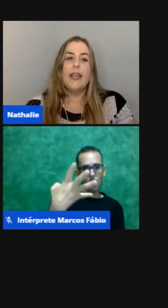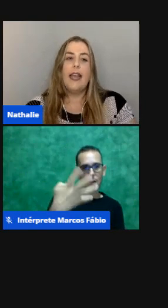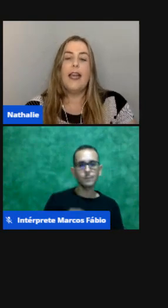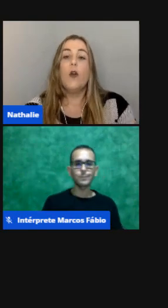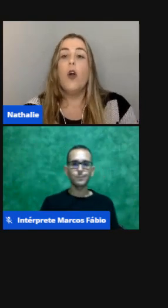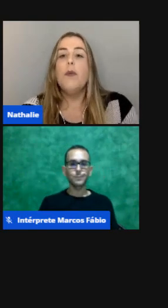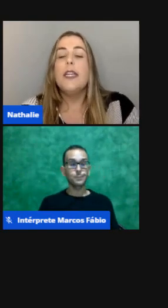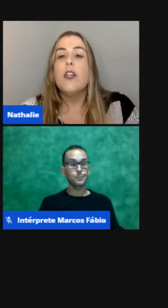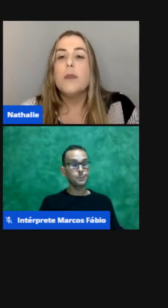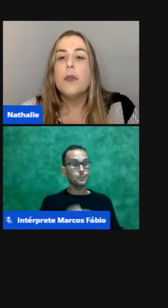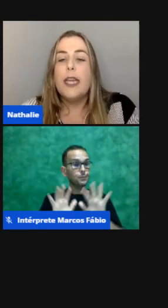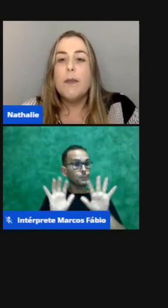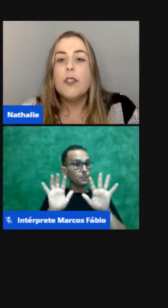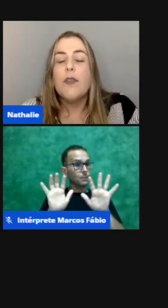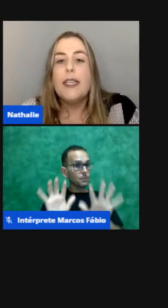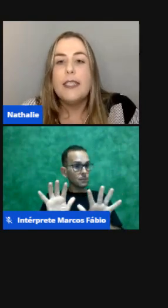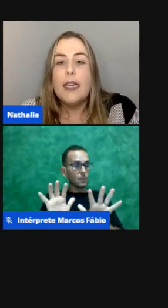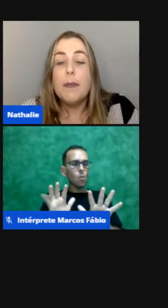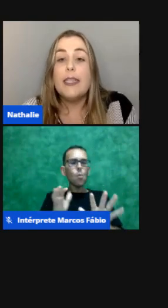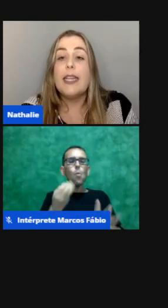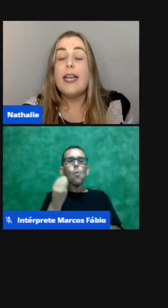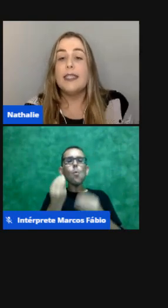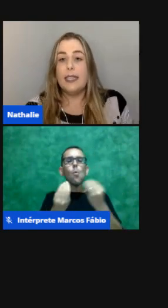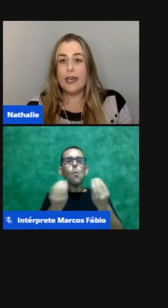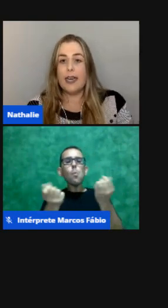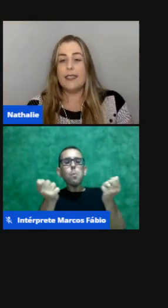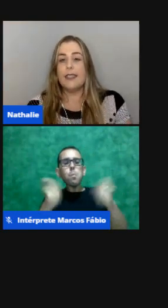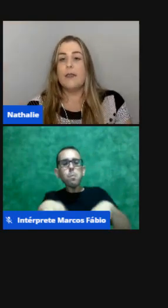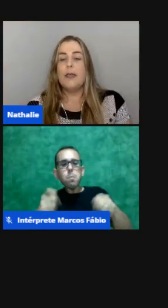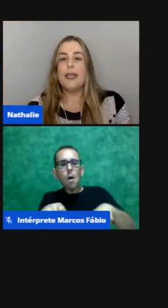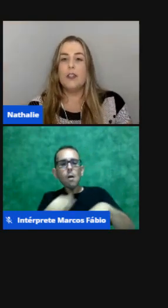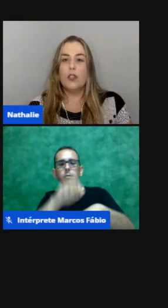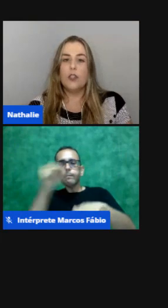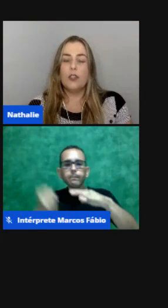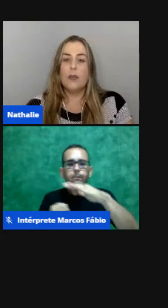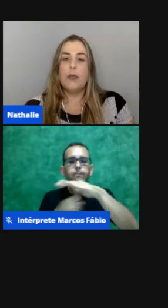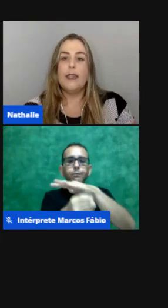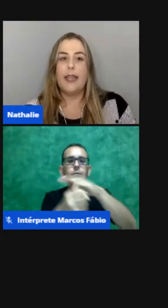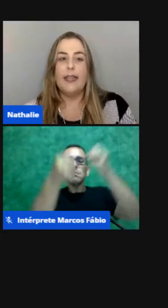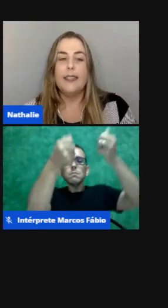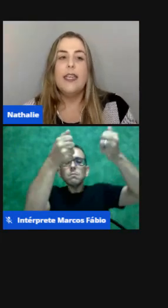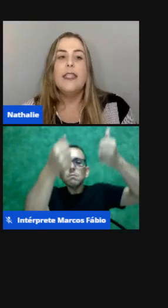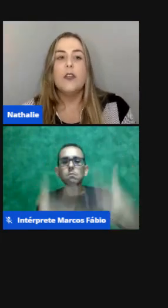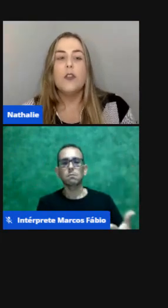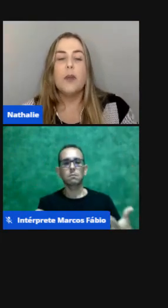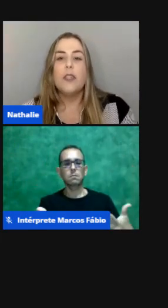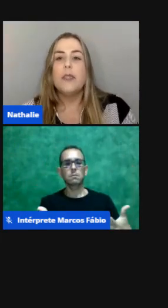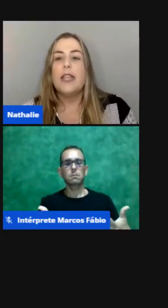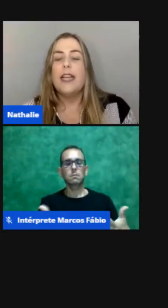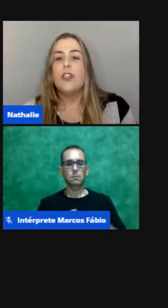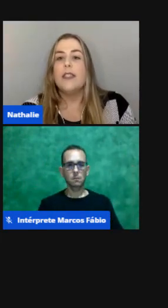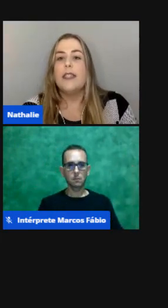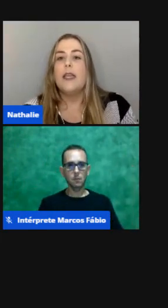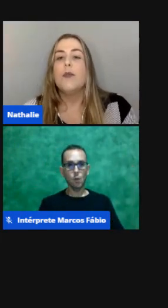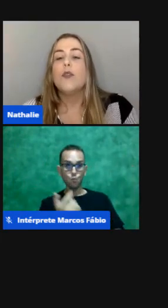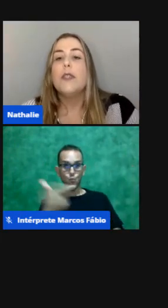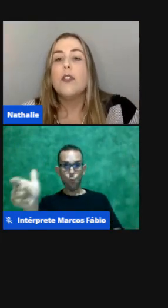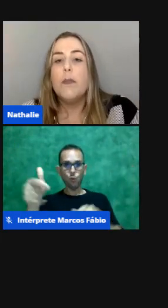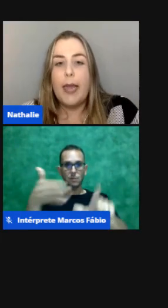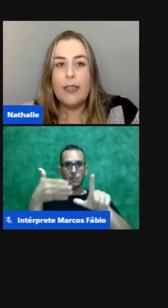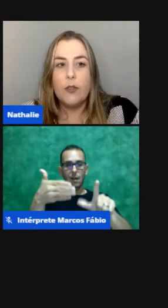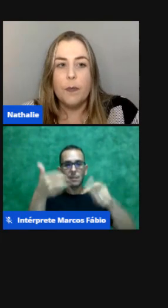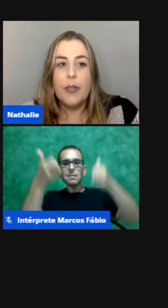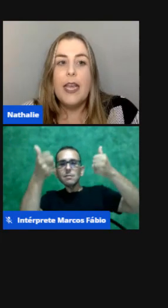Mas como que nós podemos fazer para trazer essas implicações socioambientais? Então, no próximo slide, nós trazemos